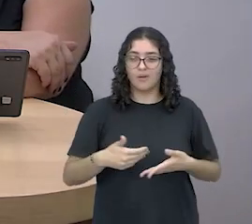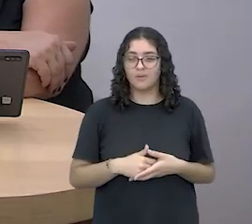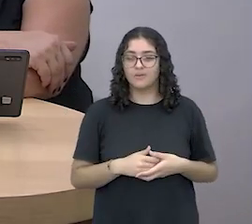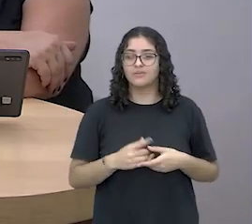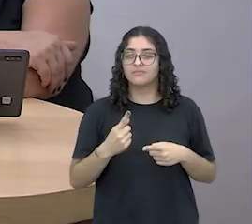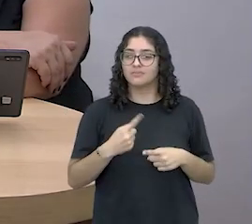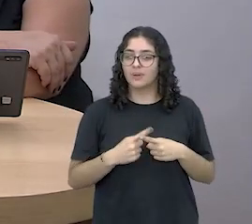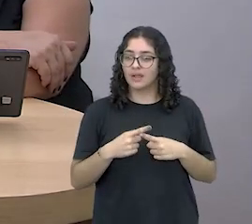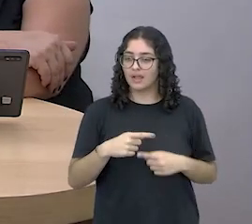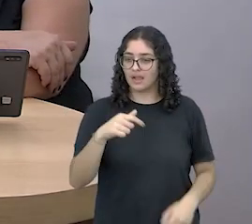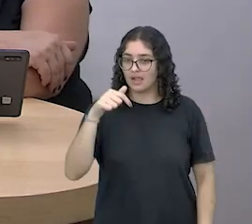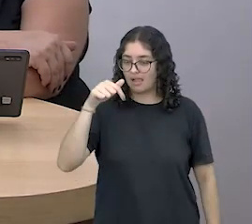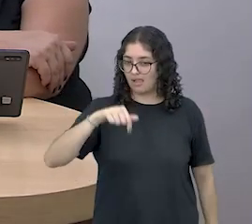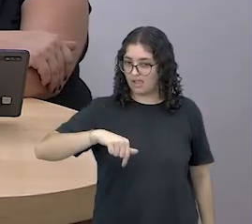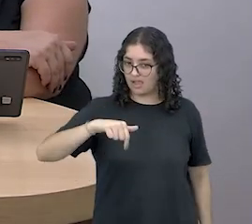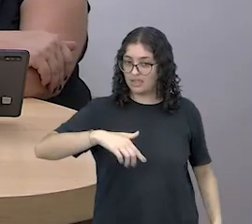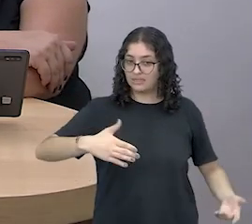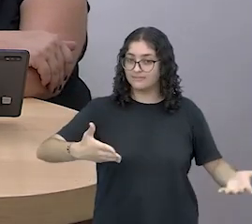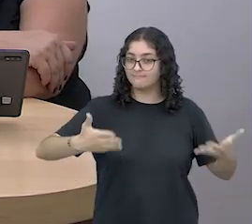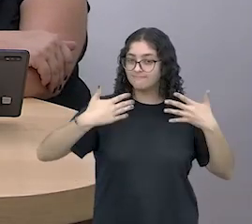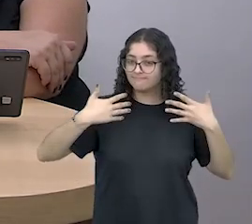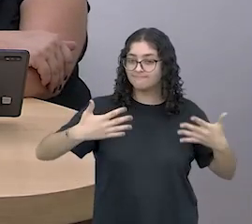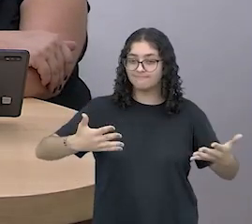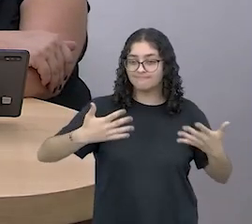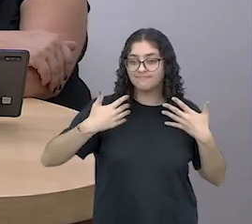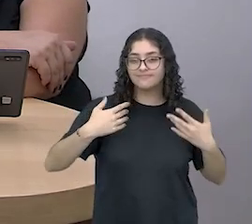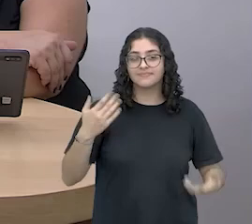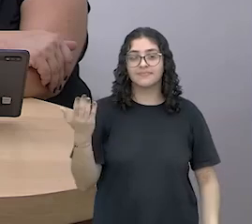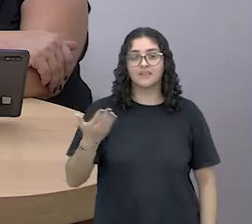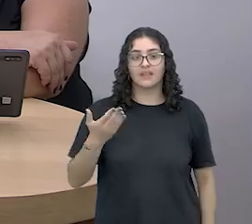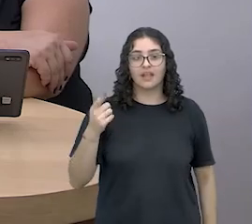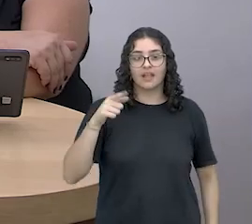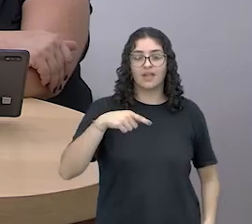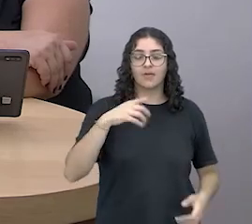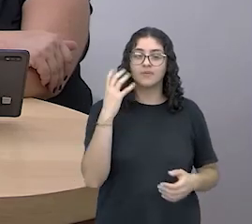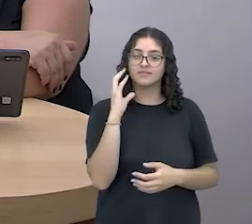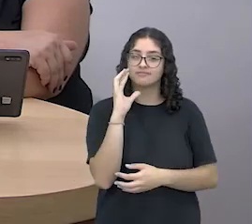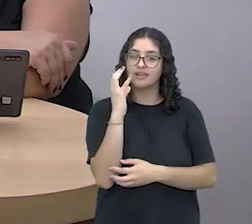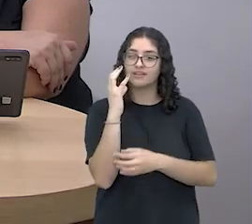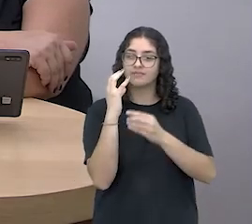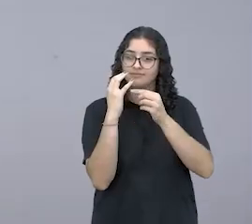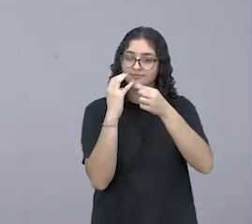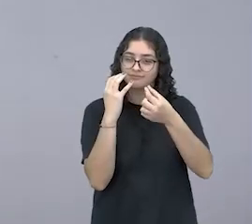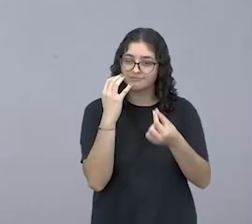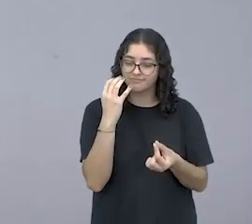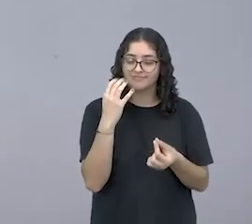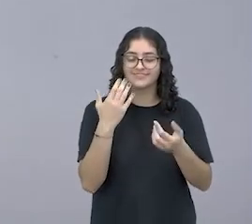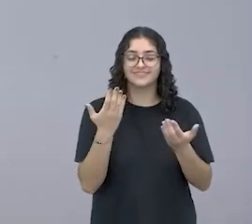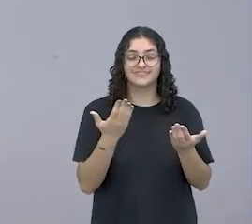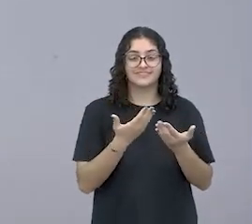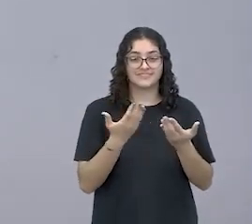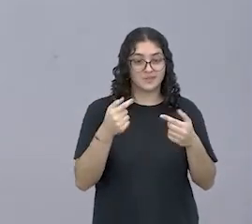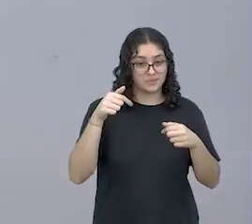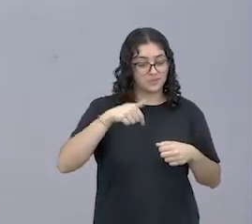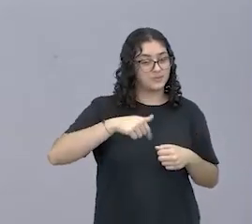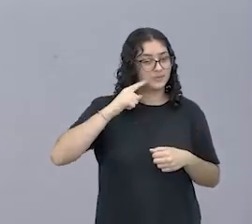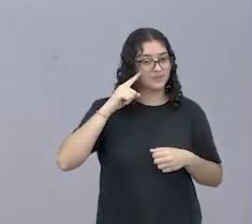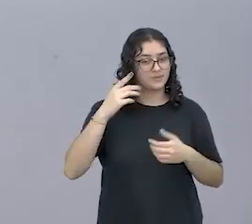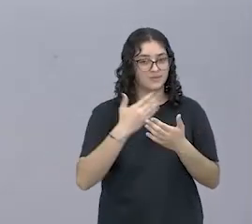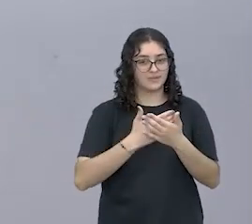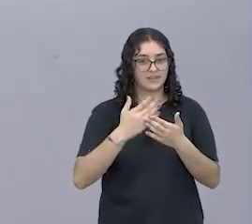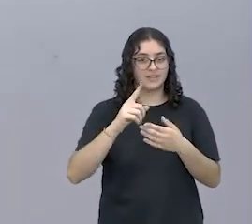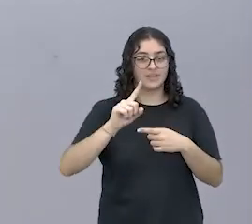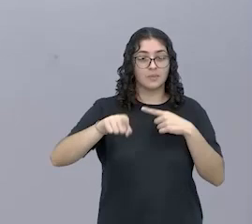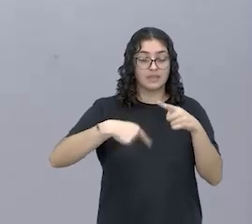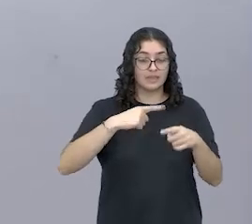que que enquanto aqui tá calor, né? Agora a gente está entrando no outono, né? Hoje entra aí, né, no outono, daqui a